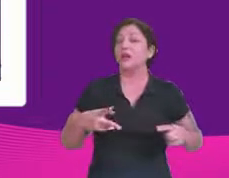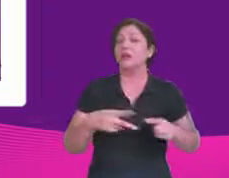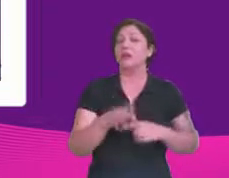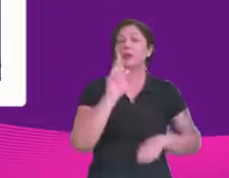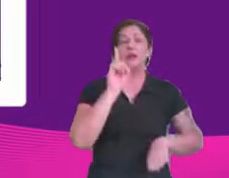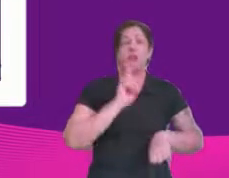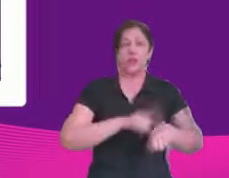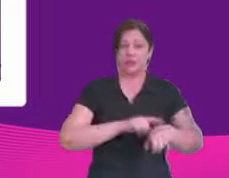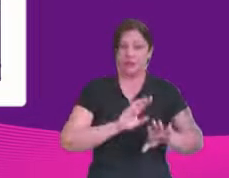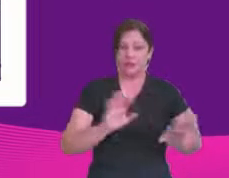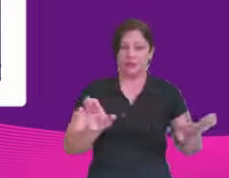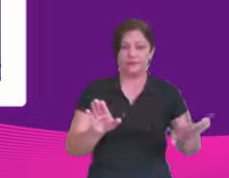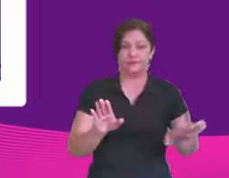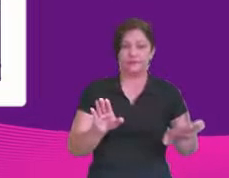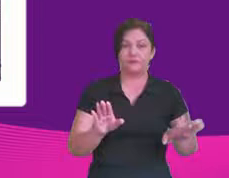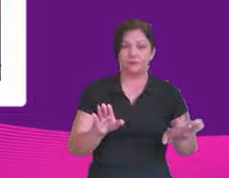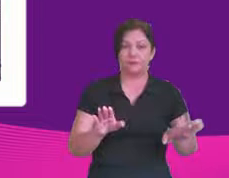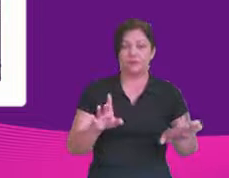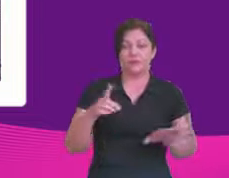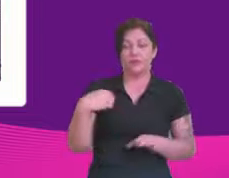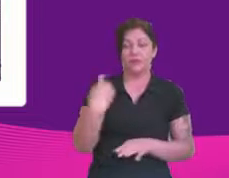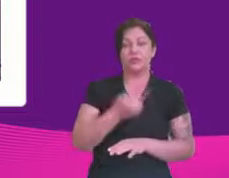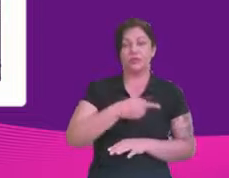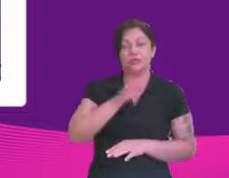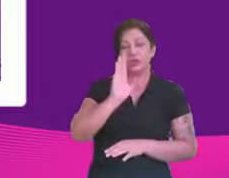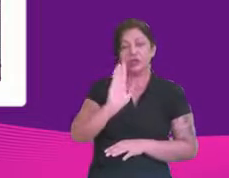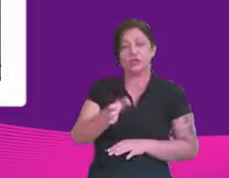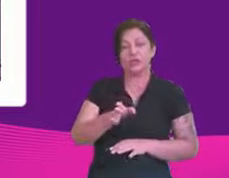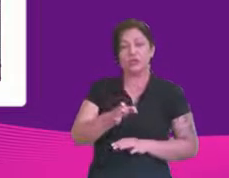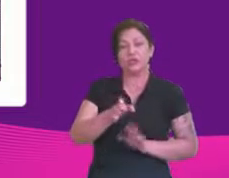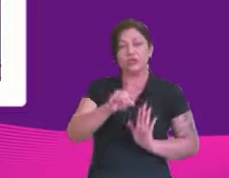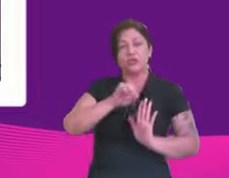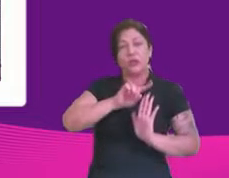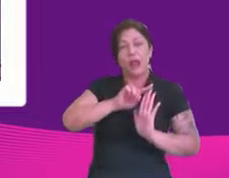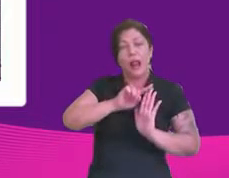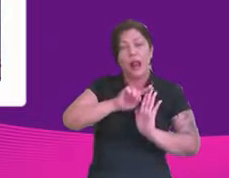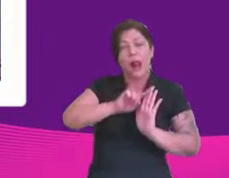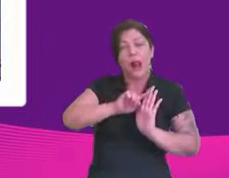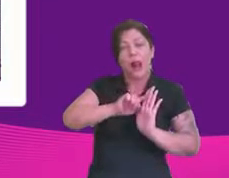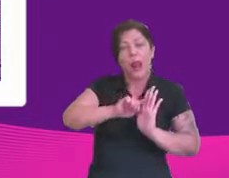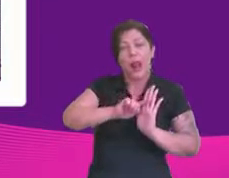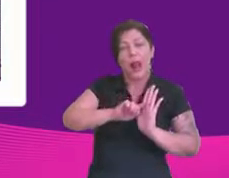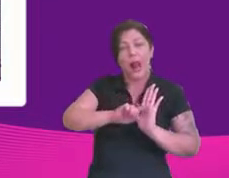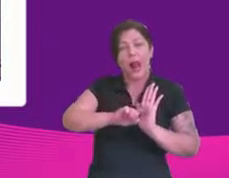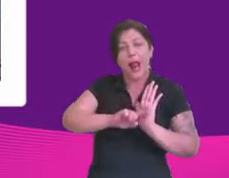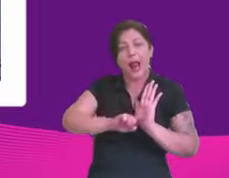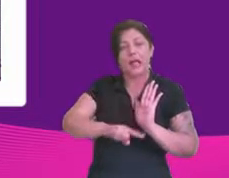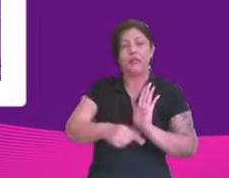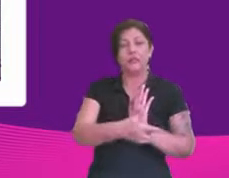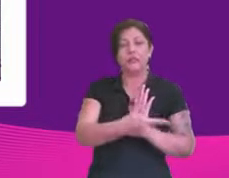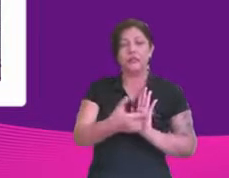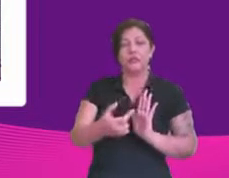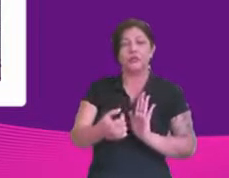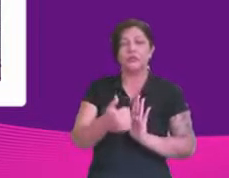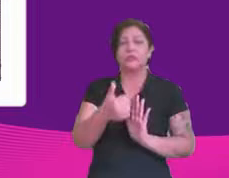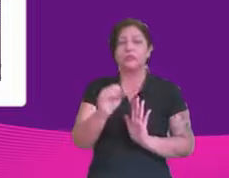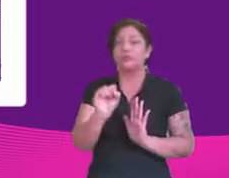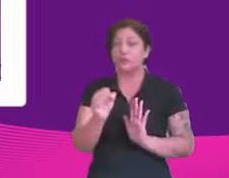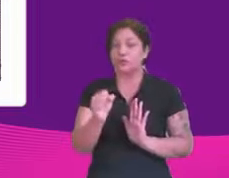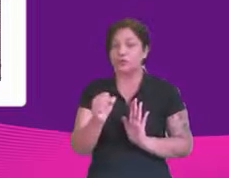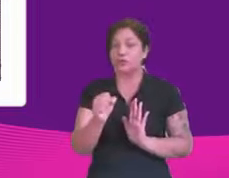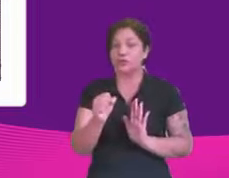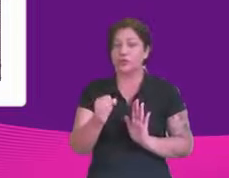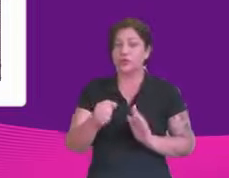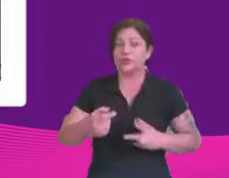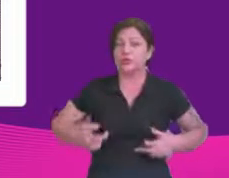Então, ela foi submetida a uma citorredução, tá? Em 26 de 6 de 2018, tá? Foi uma cirurgia que foi